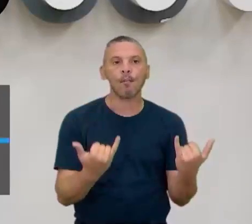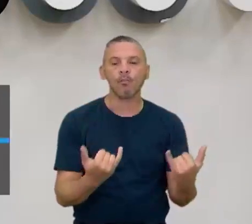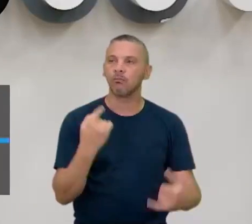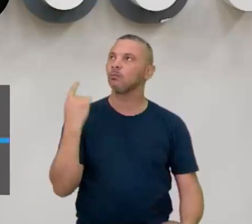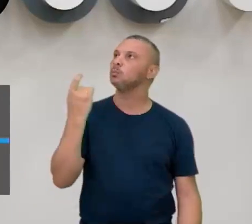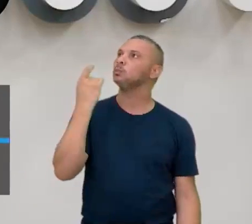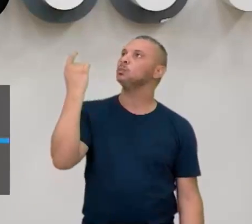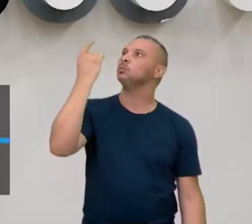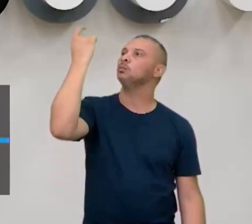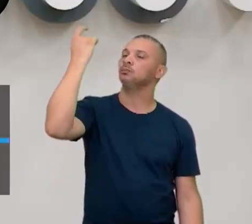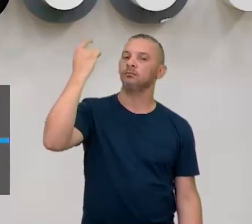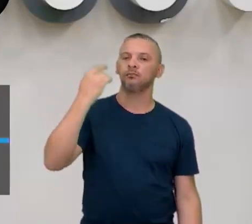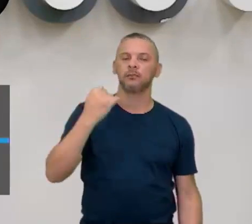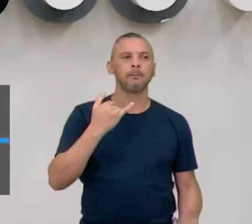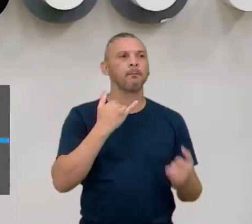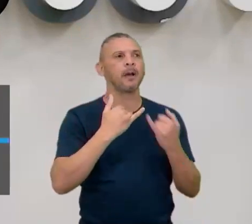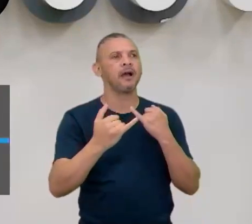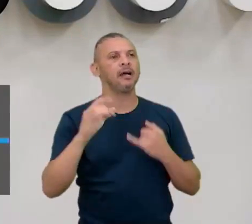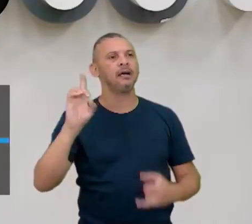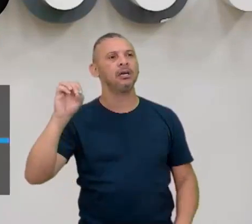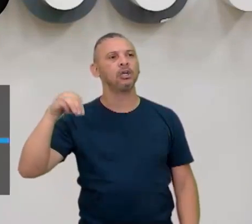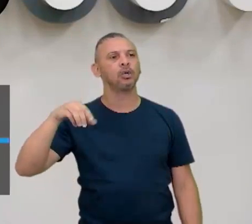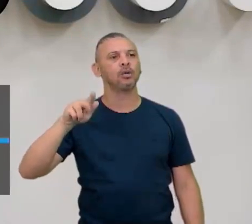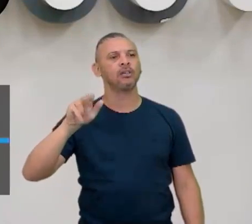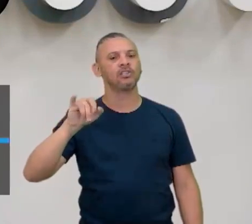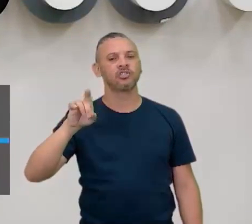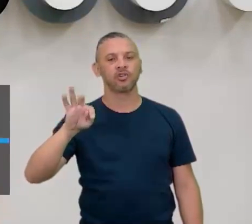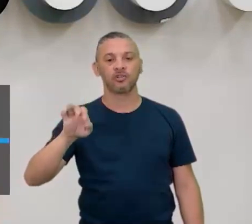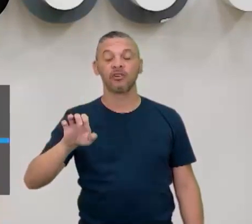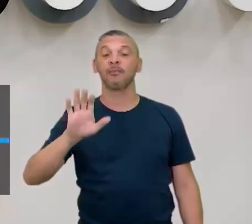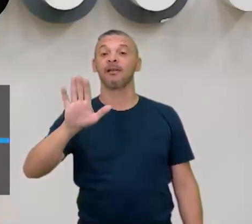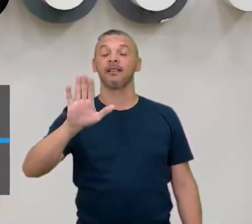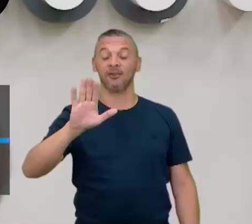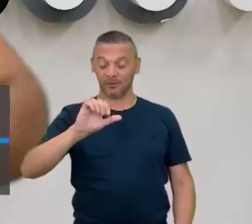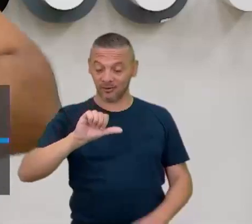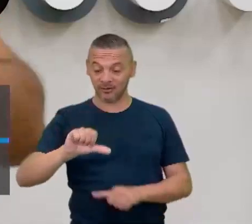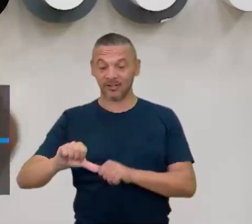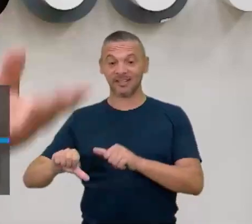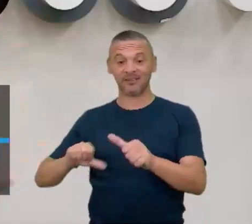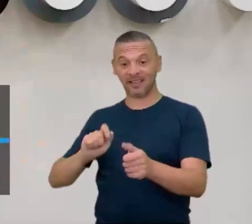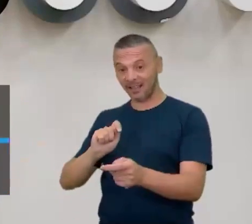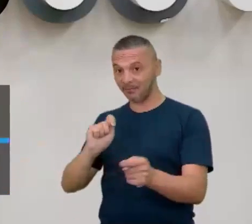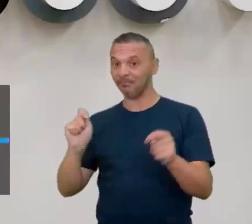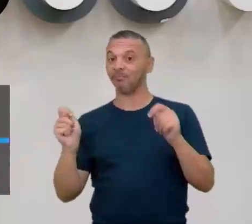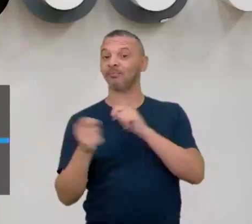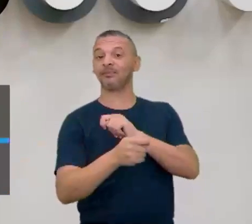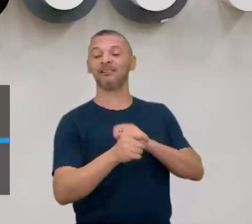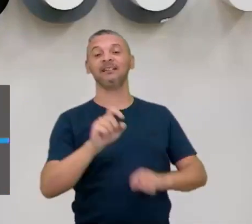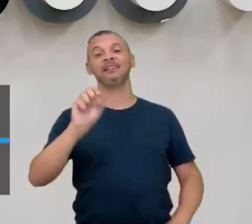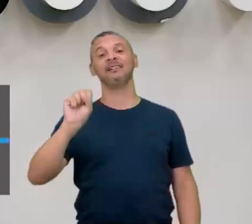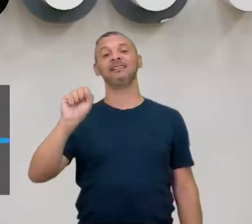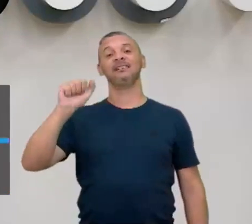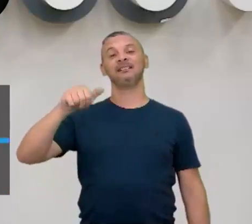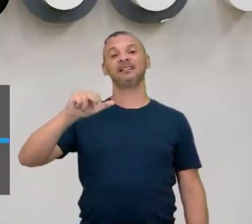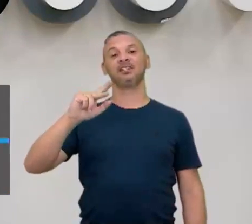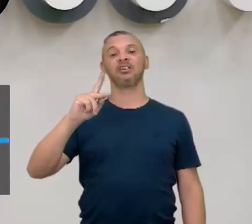tinha um perfil aí de Dom Quixote. E eu acabei fazendo Sancho Panza, que não tinha nada a ver comigo, eu era muito magrinho.